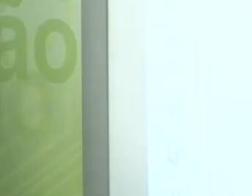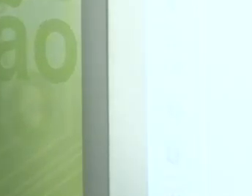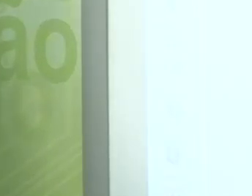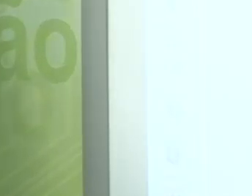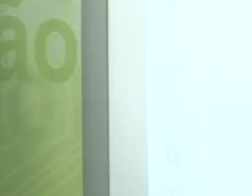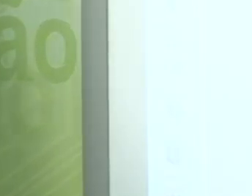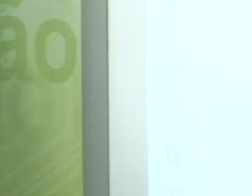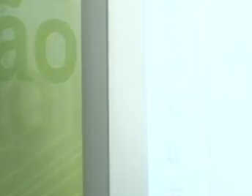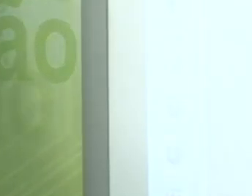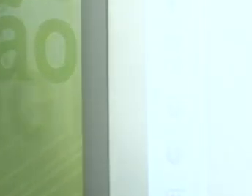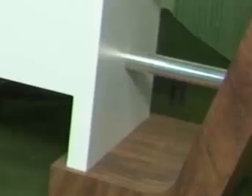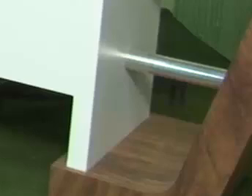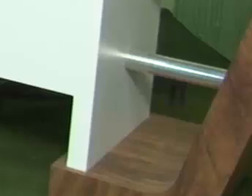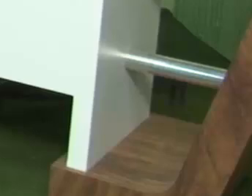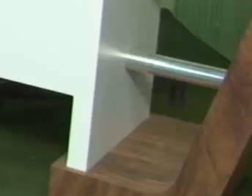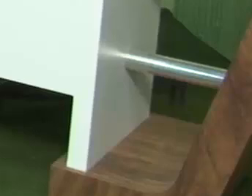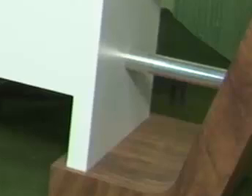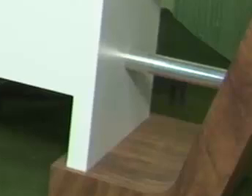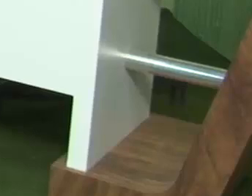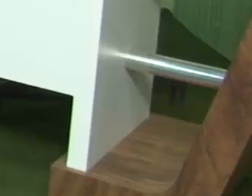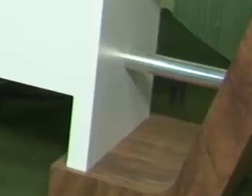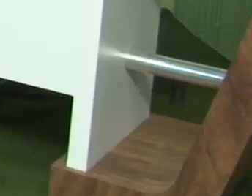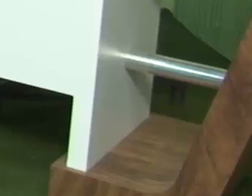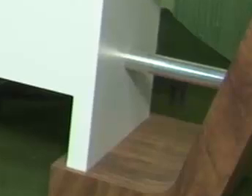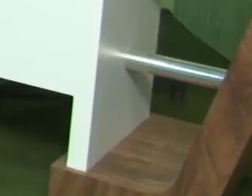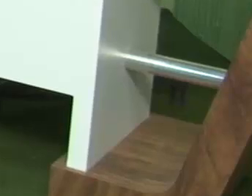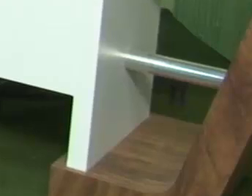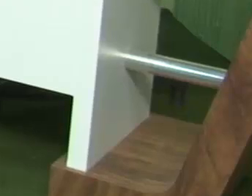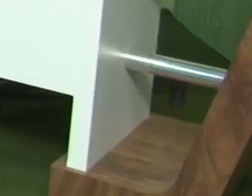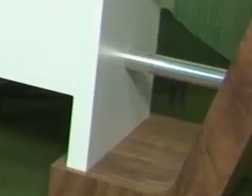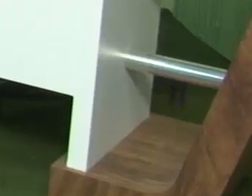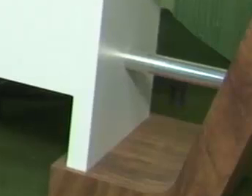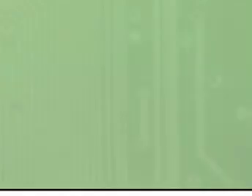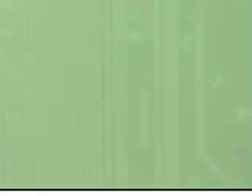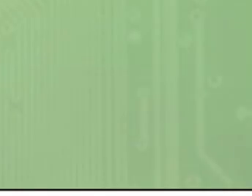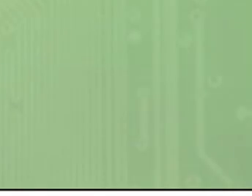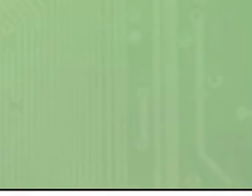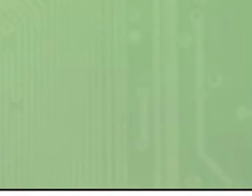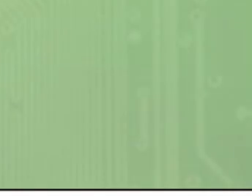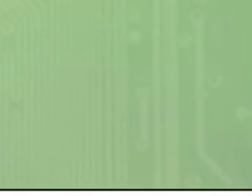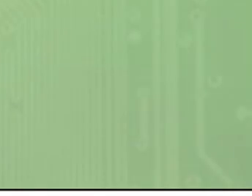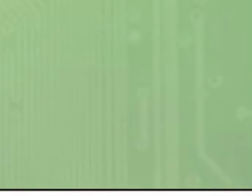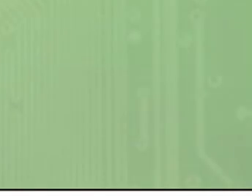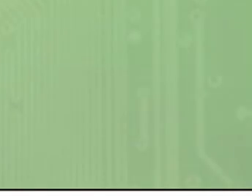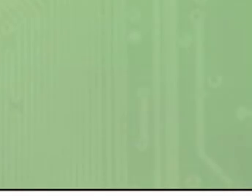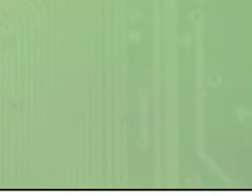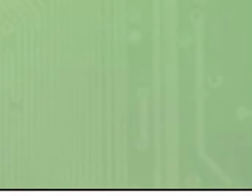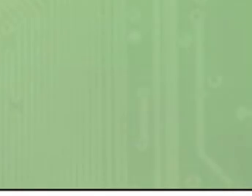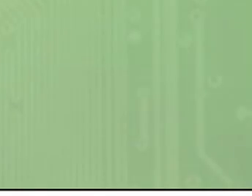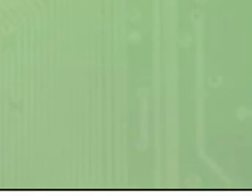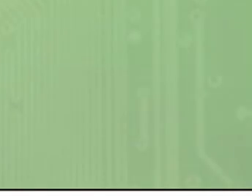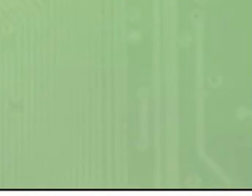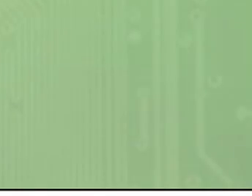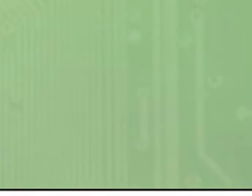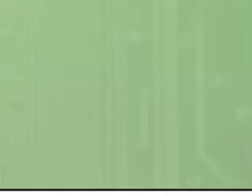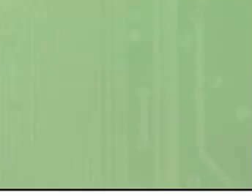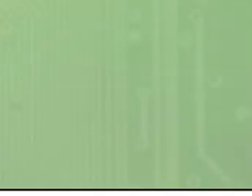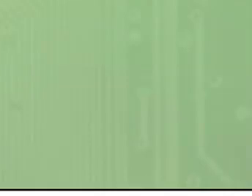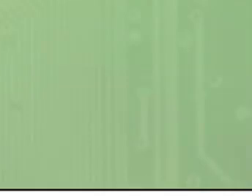nota, né? Vamos imaginar isso aí, né? Então, vamos definir um relacionamento. Vamos aqui na nossa